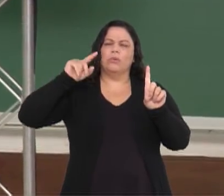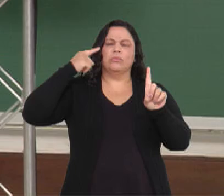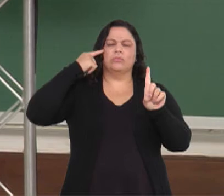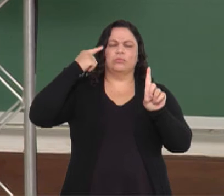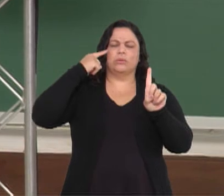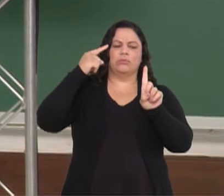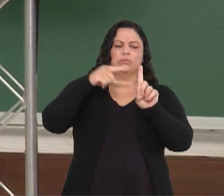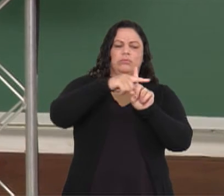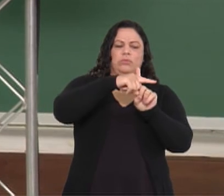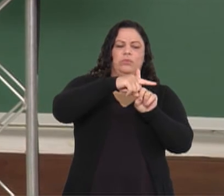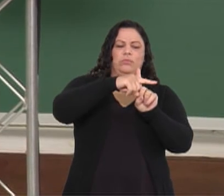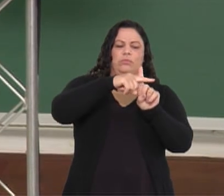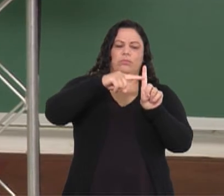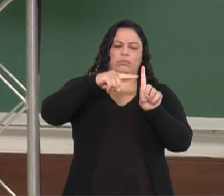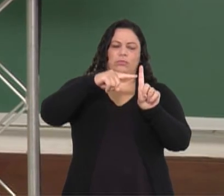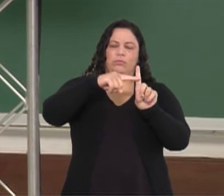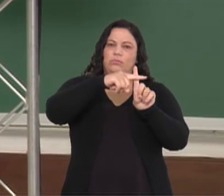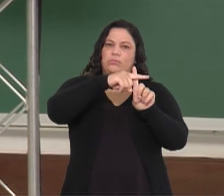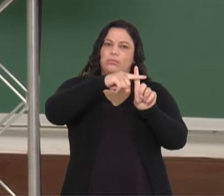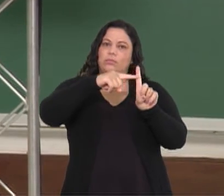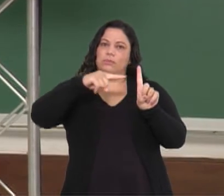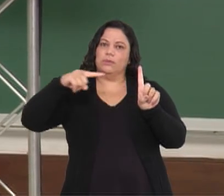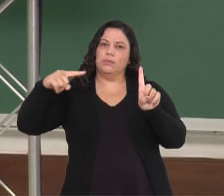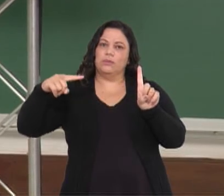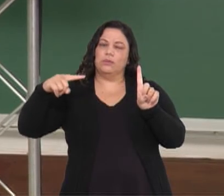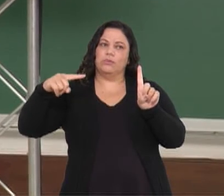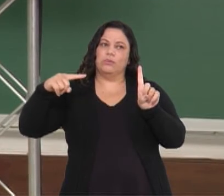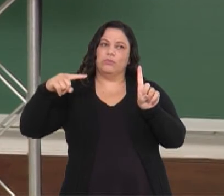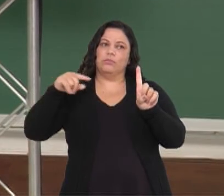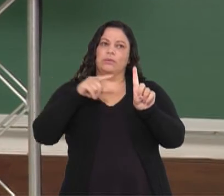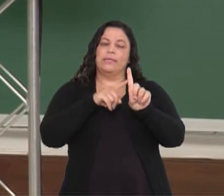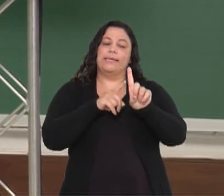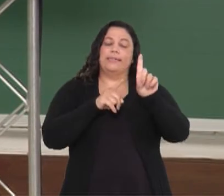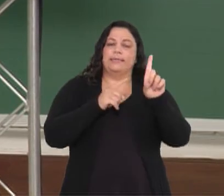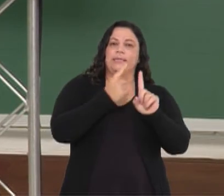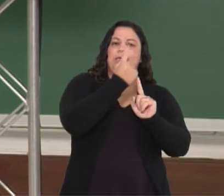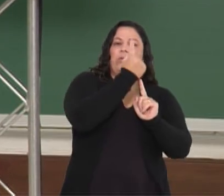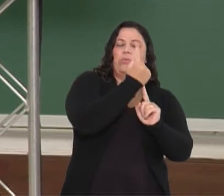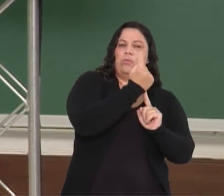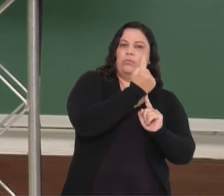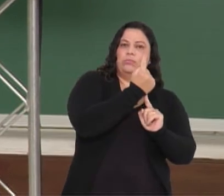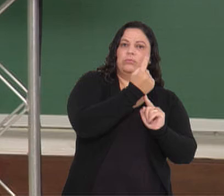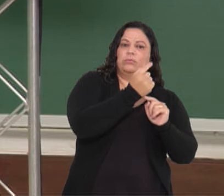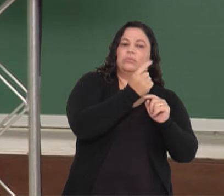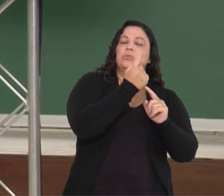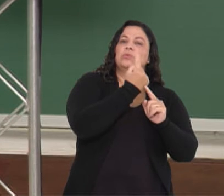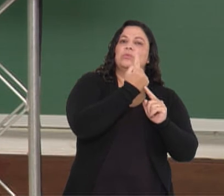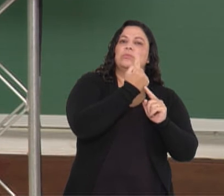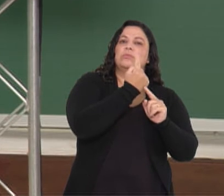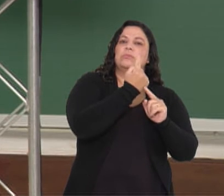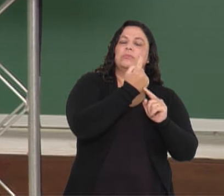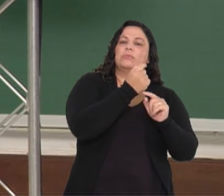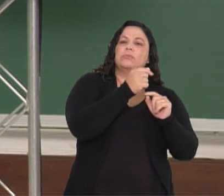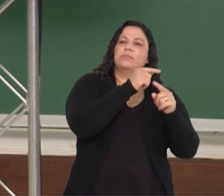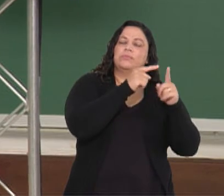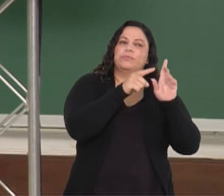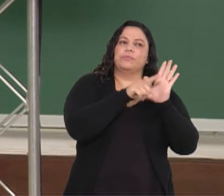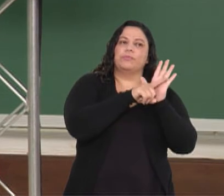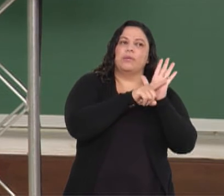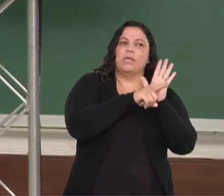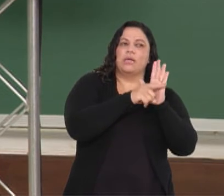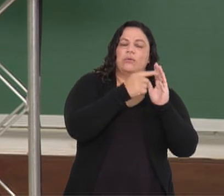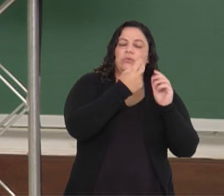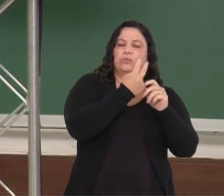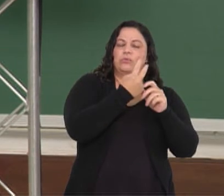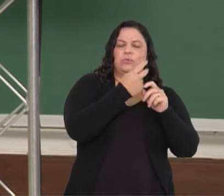eixo horizontal e um vertical. Do lado esquerdo aqui do cruzamento deles, que seria o quadrante 2 no plano cartesiano,